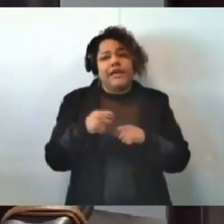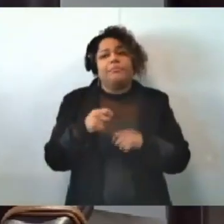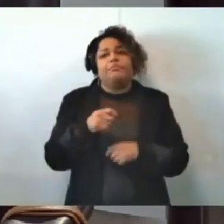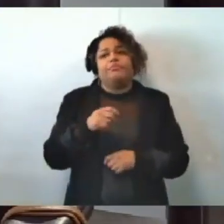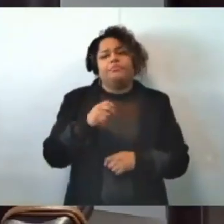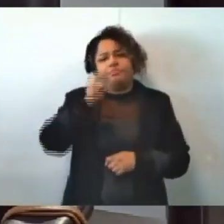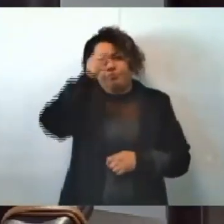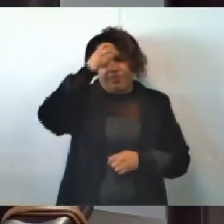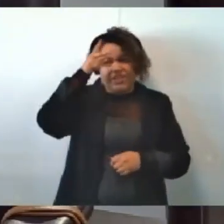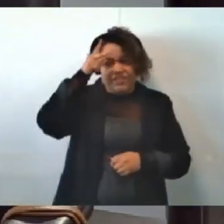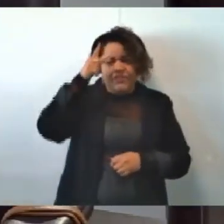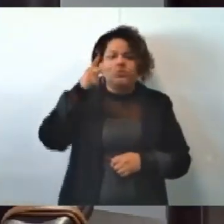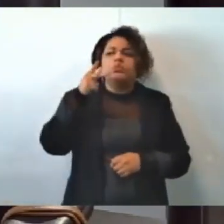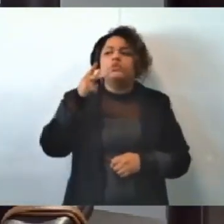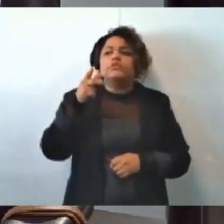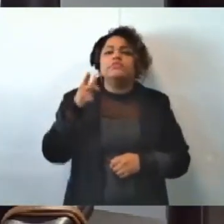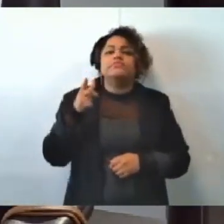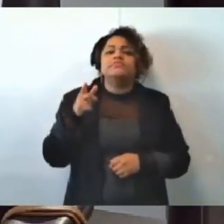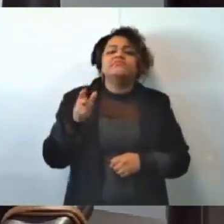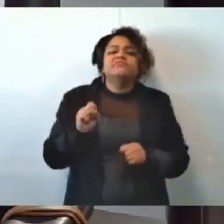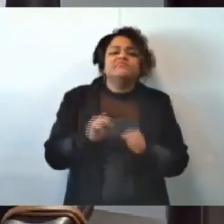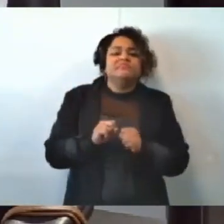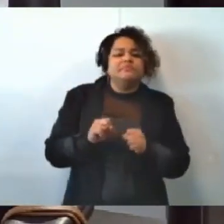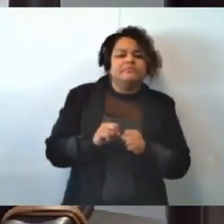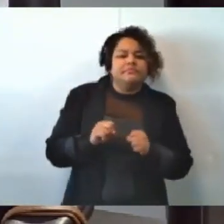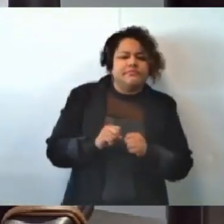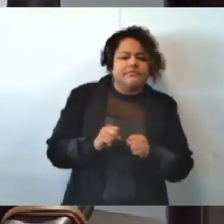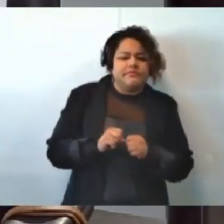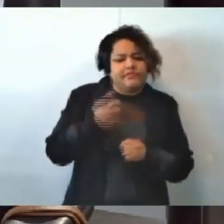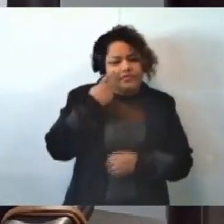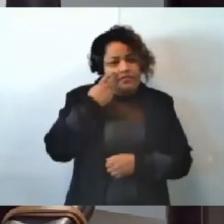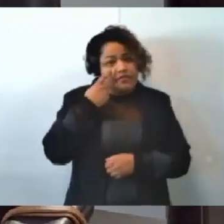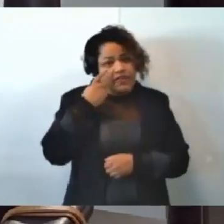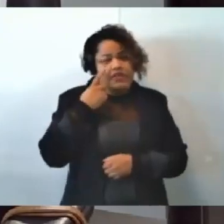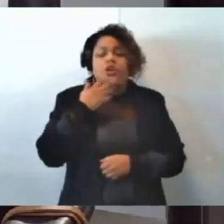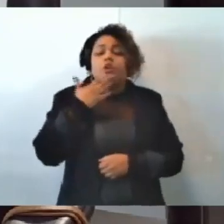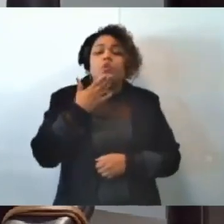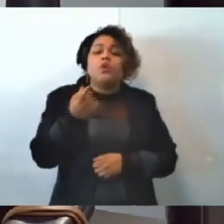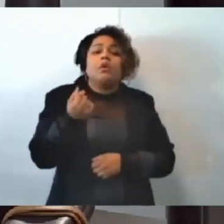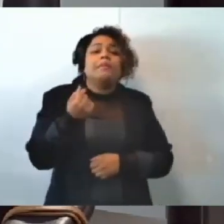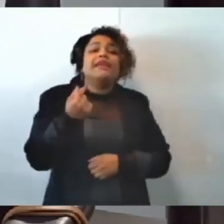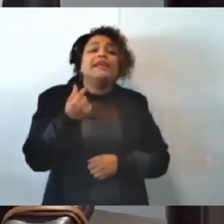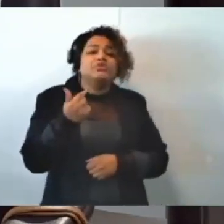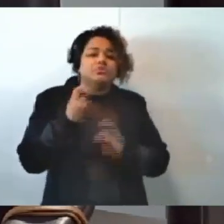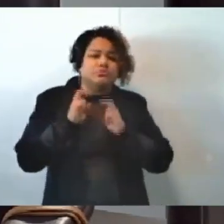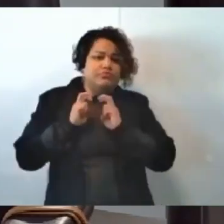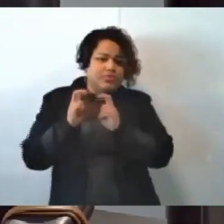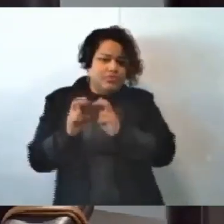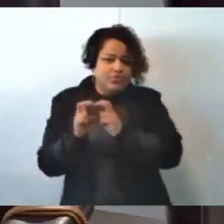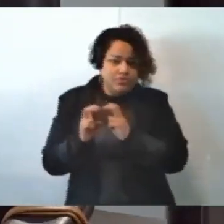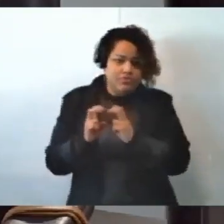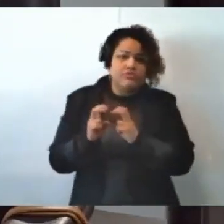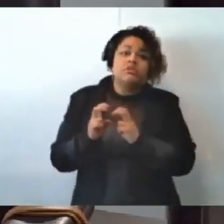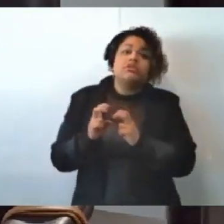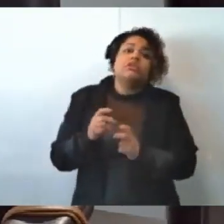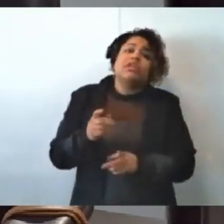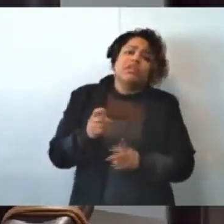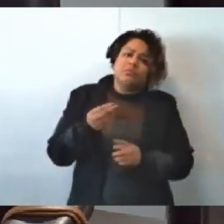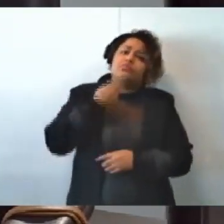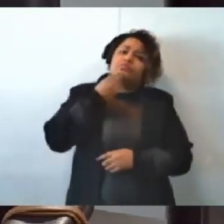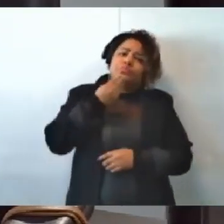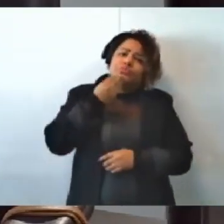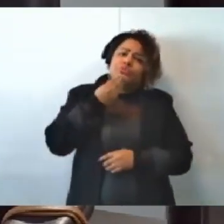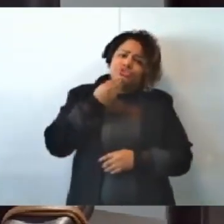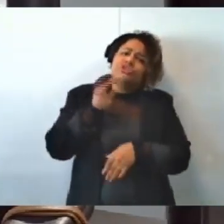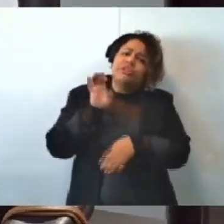assumido ele, se a gente olhar o valor do metrô, né, a prefeitura, não só o Estado, poderia ter continuado assumindo, como a prefeitura